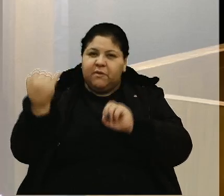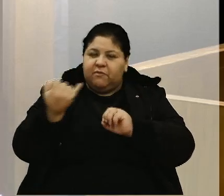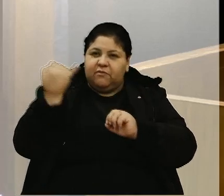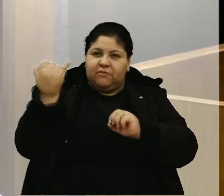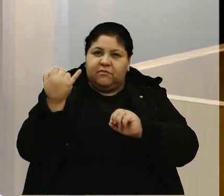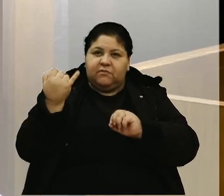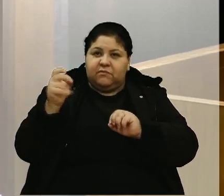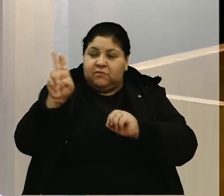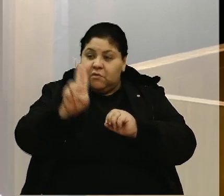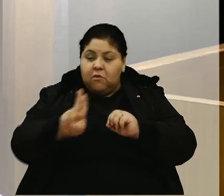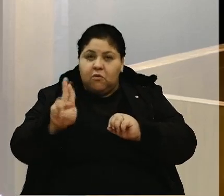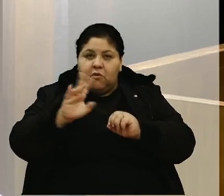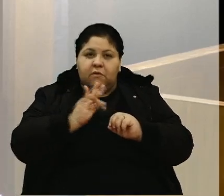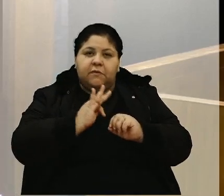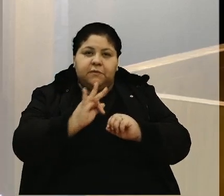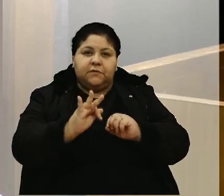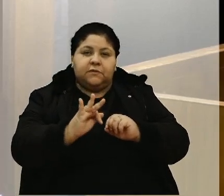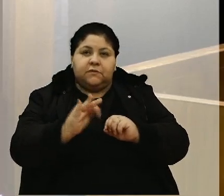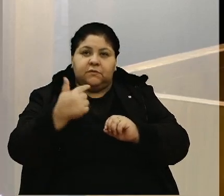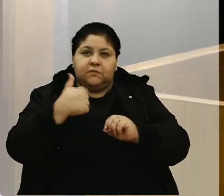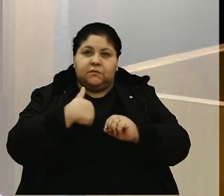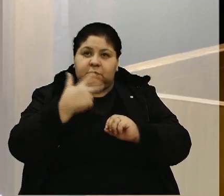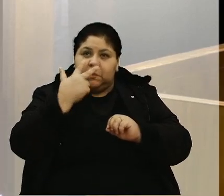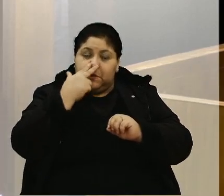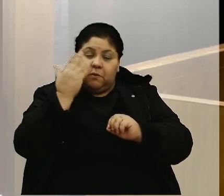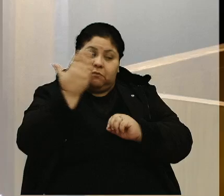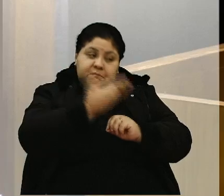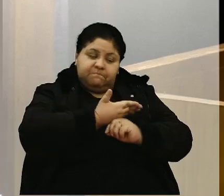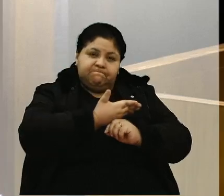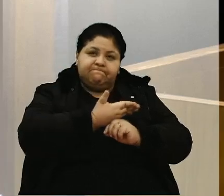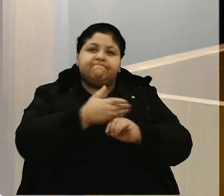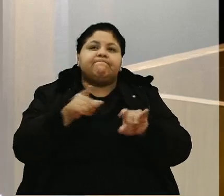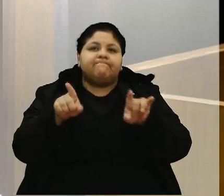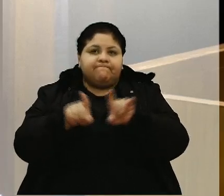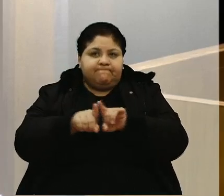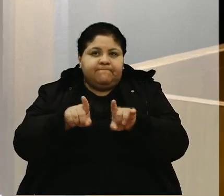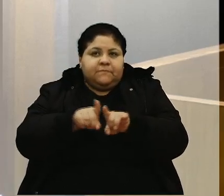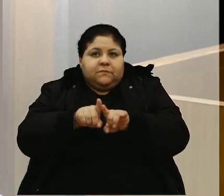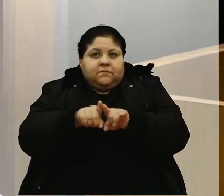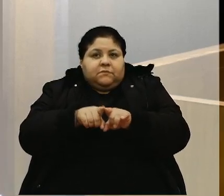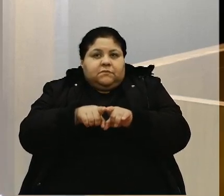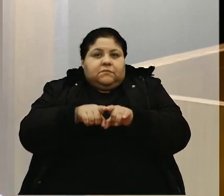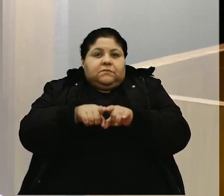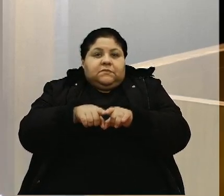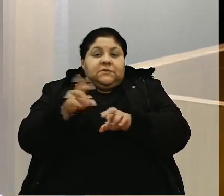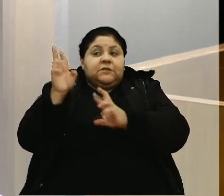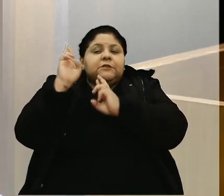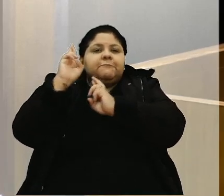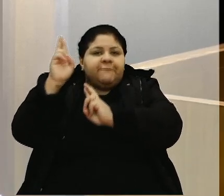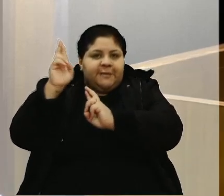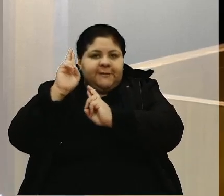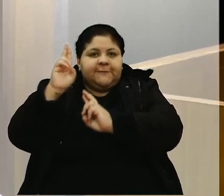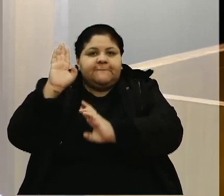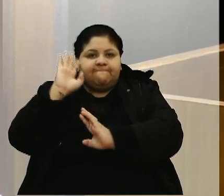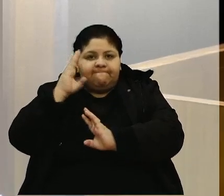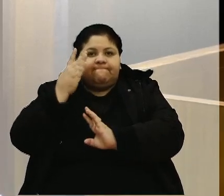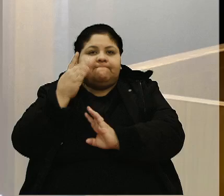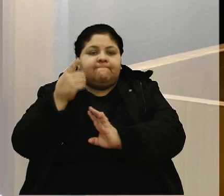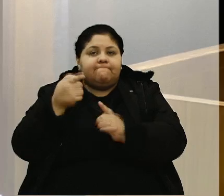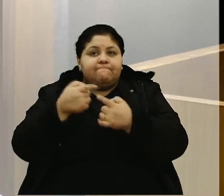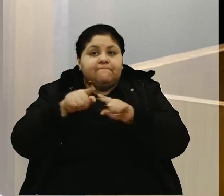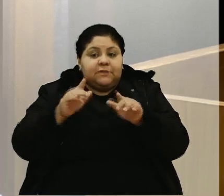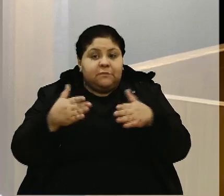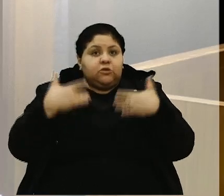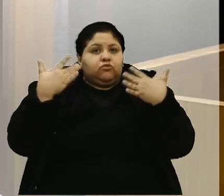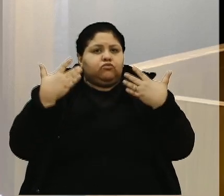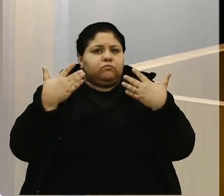a Universidade Federal. Eu, assim como o senhor, né, também estou com uma grande expectativa de que isso se resolva, mas me assusta, né?